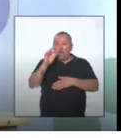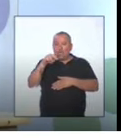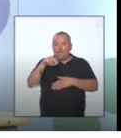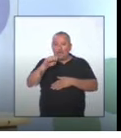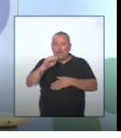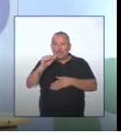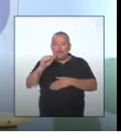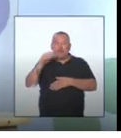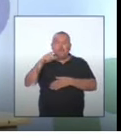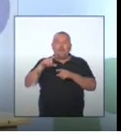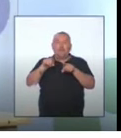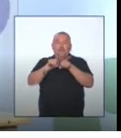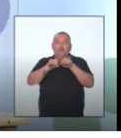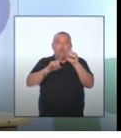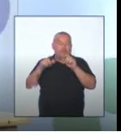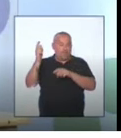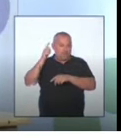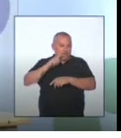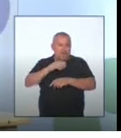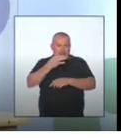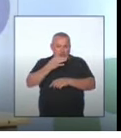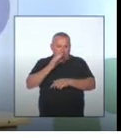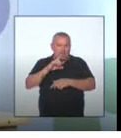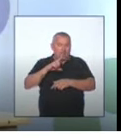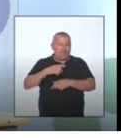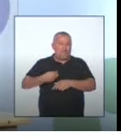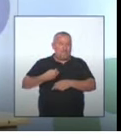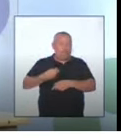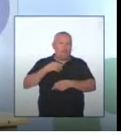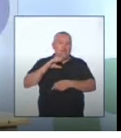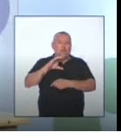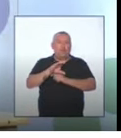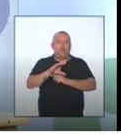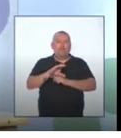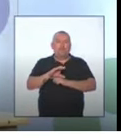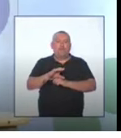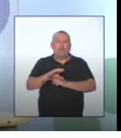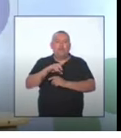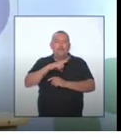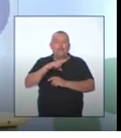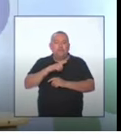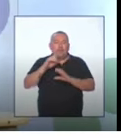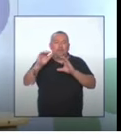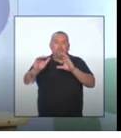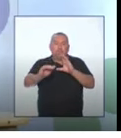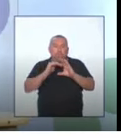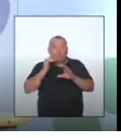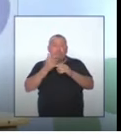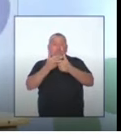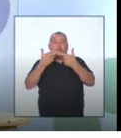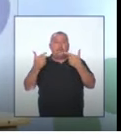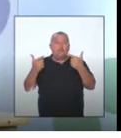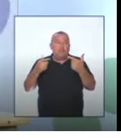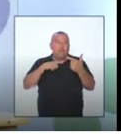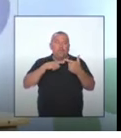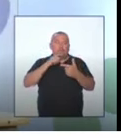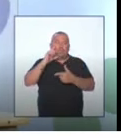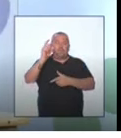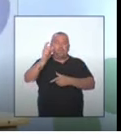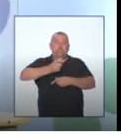seja, Carolina, eu estou entendendo que a Carolina já passou por isso, né? De ter alguma mensagem, alguma coisa com ofensa